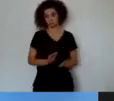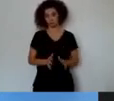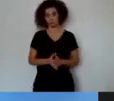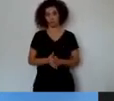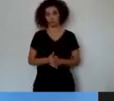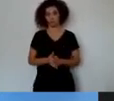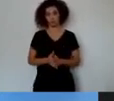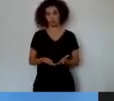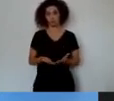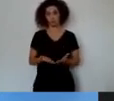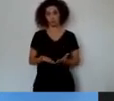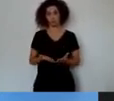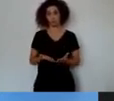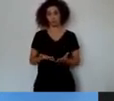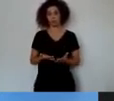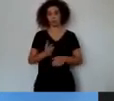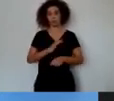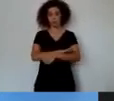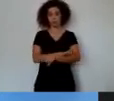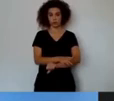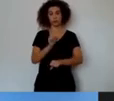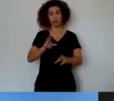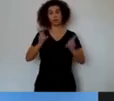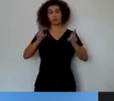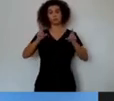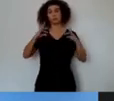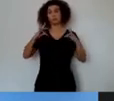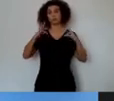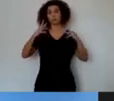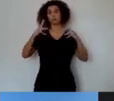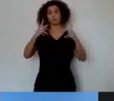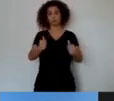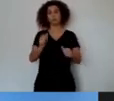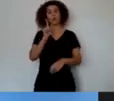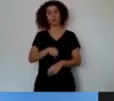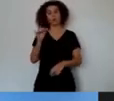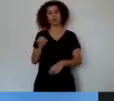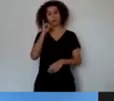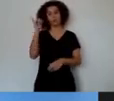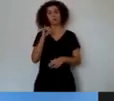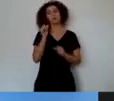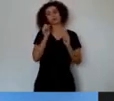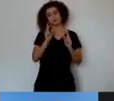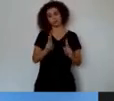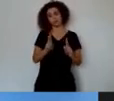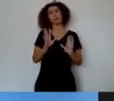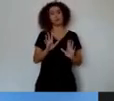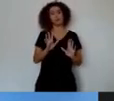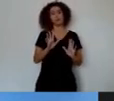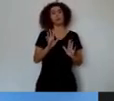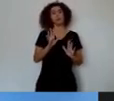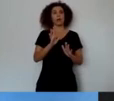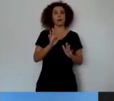racismo é estruturante da subjetividade de todos nós. É importantíssimo a ideia, né, de que há pessoas negras são inferiores, são menos